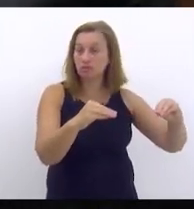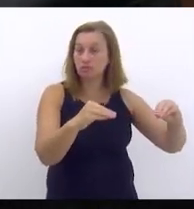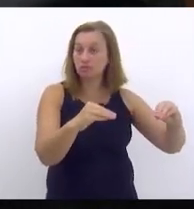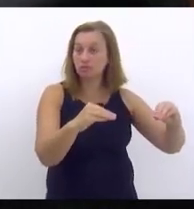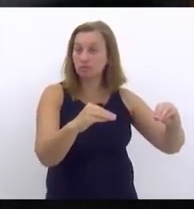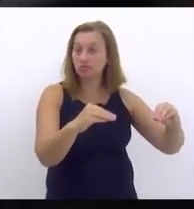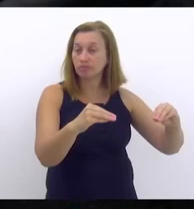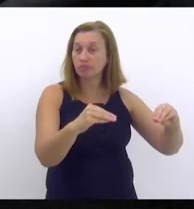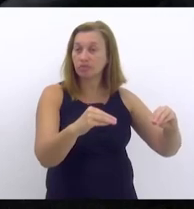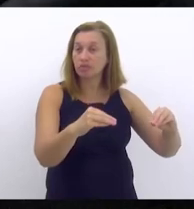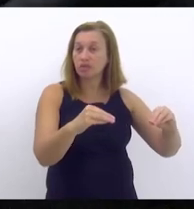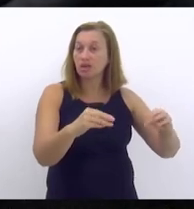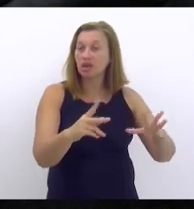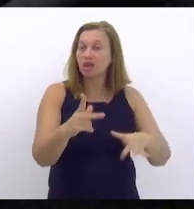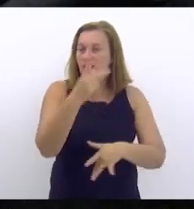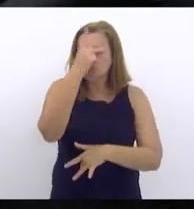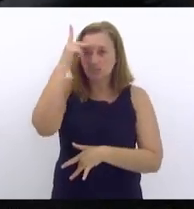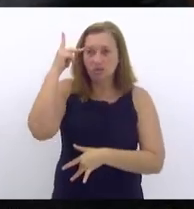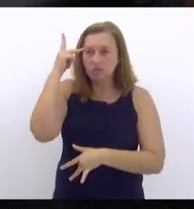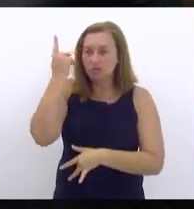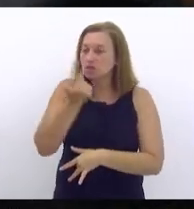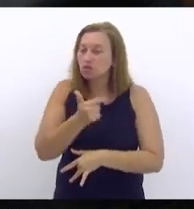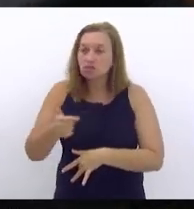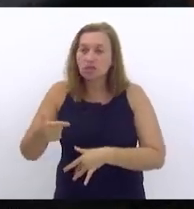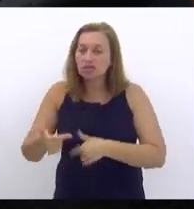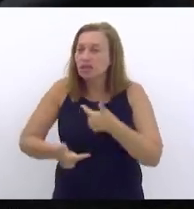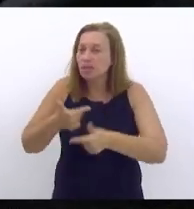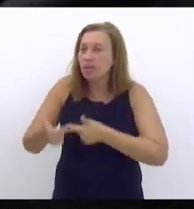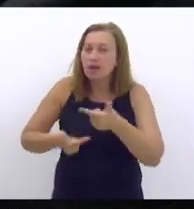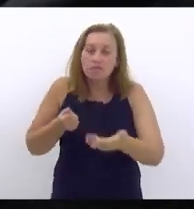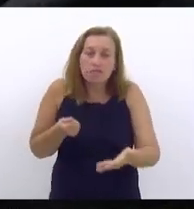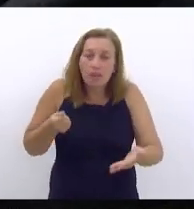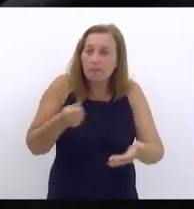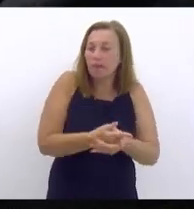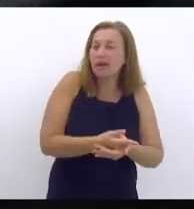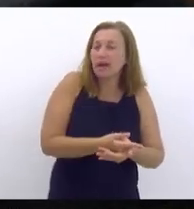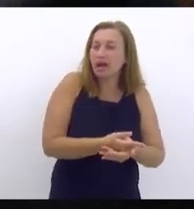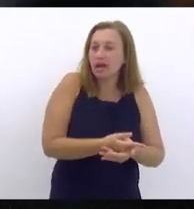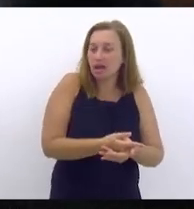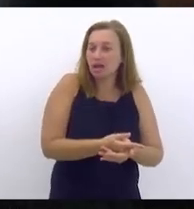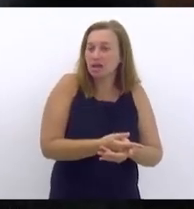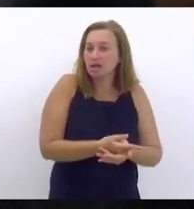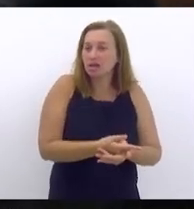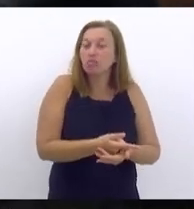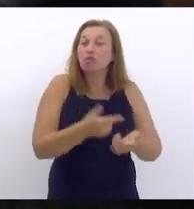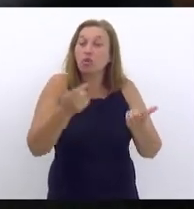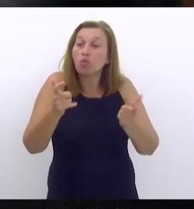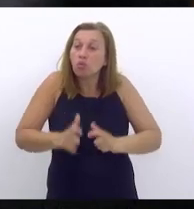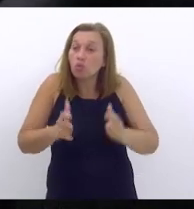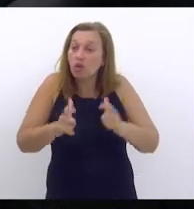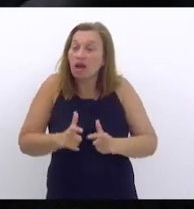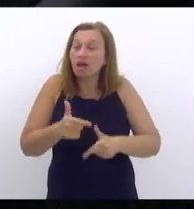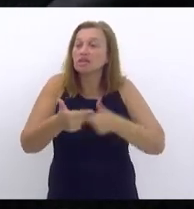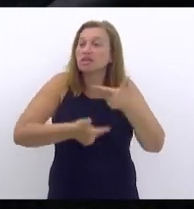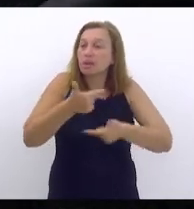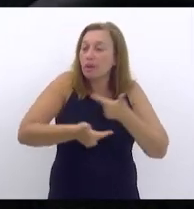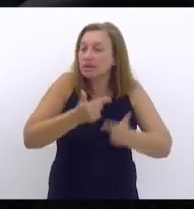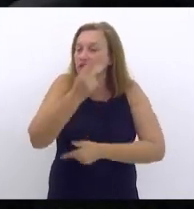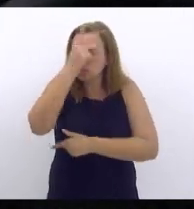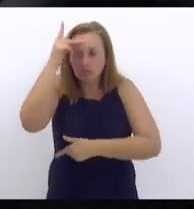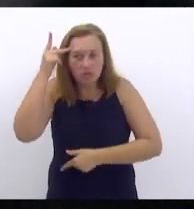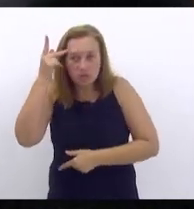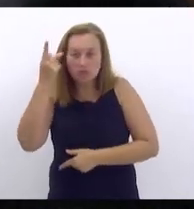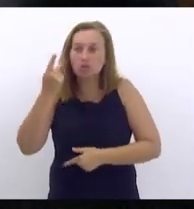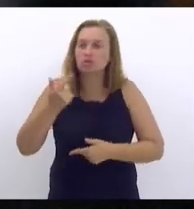e colocando essas pessoas desempregadas, porque acaba sendo um instrumento de trabalho dessas pessoas que